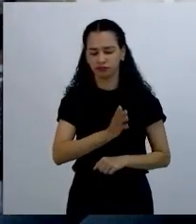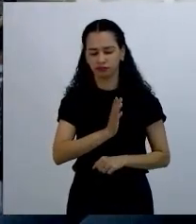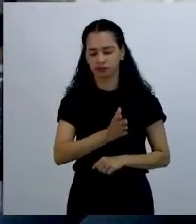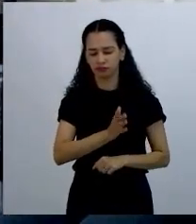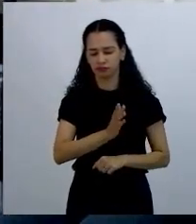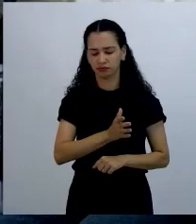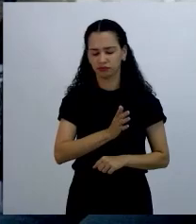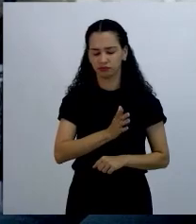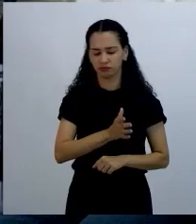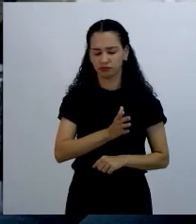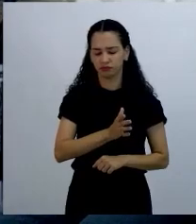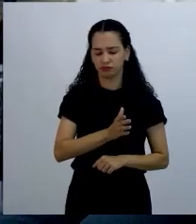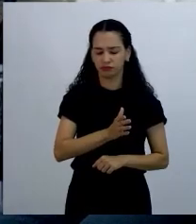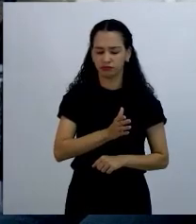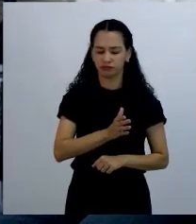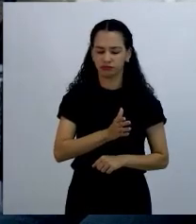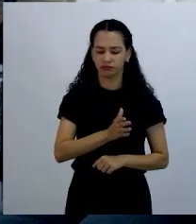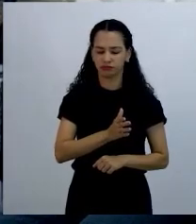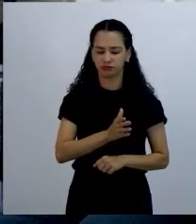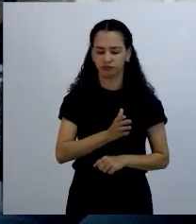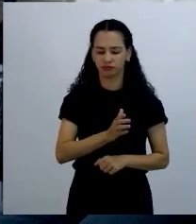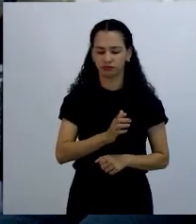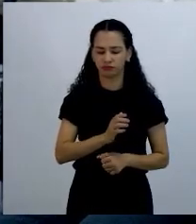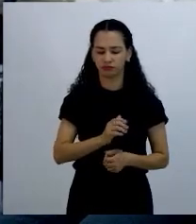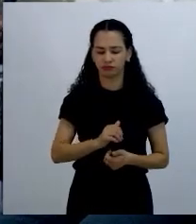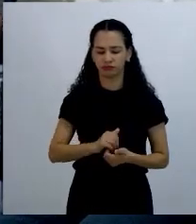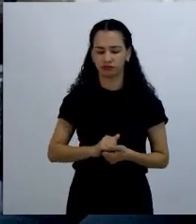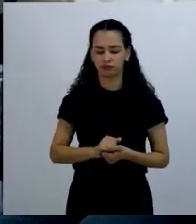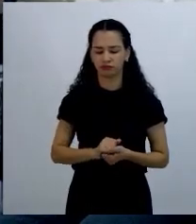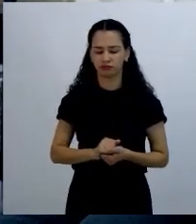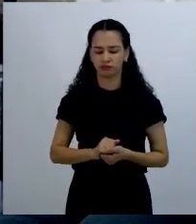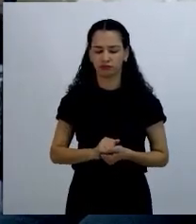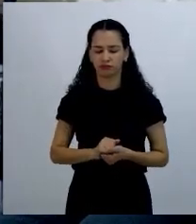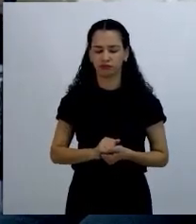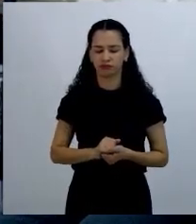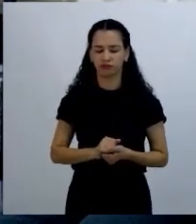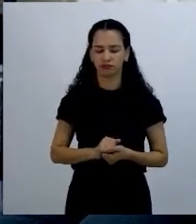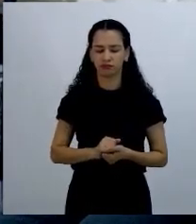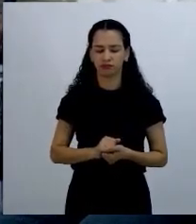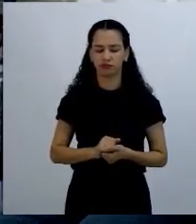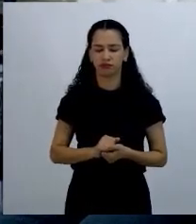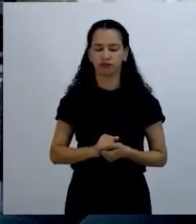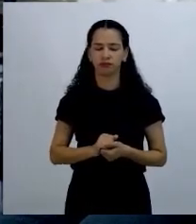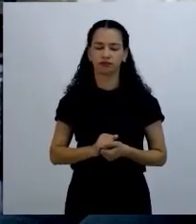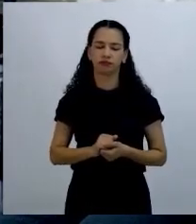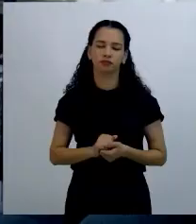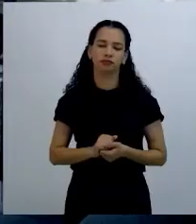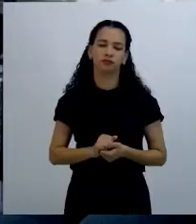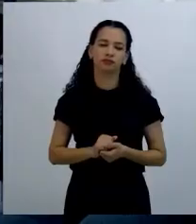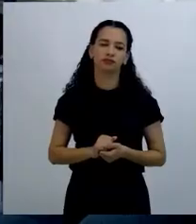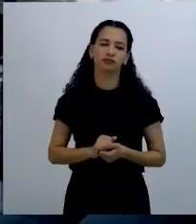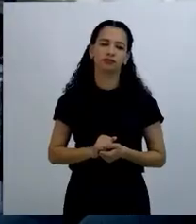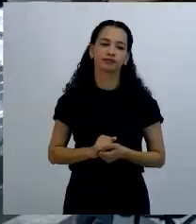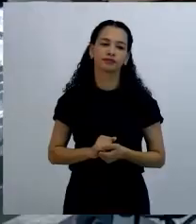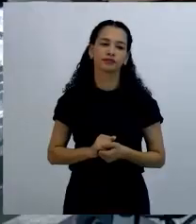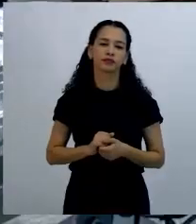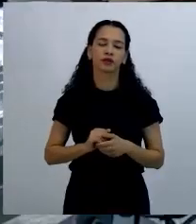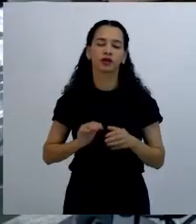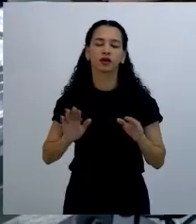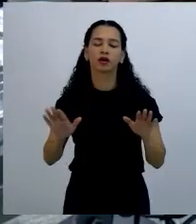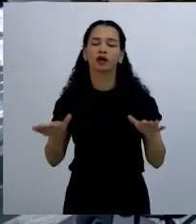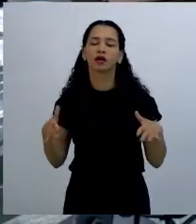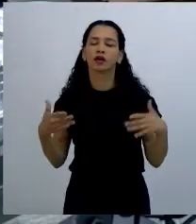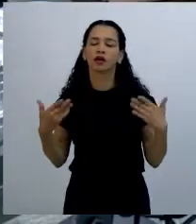alguém neste lugar que entende que Deus precisa trabalhar em algumas áreas de sua vida se for o seu caso faça